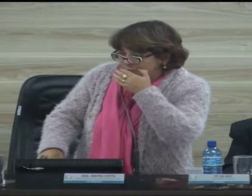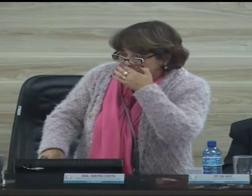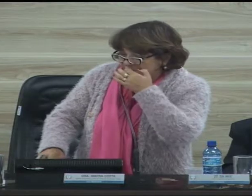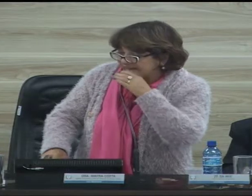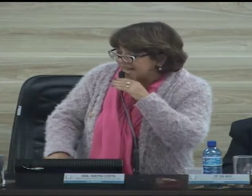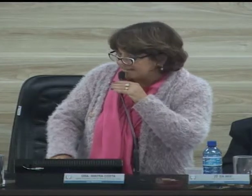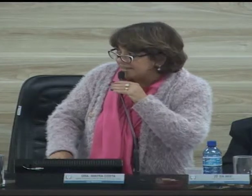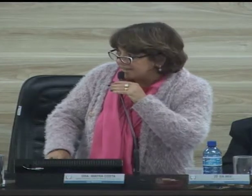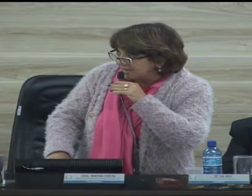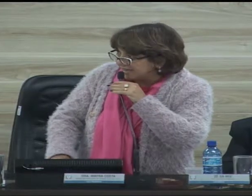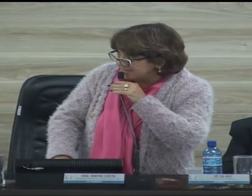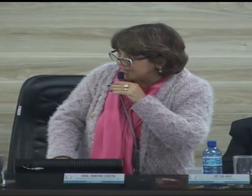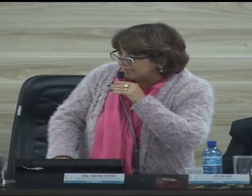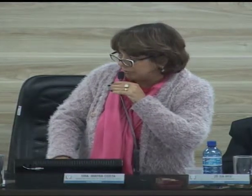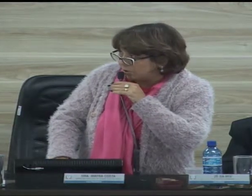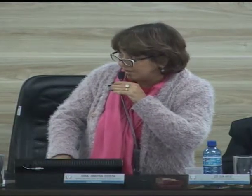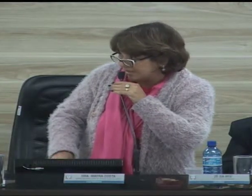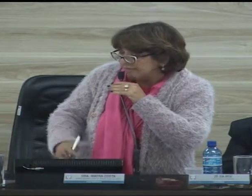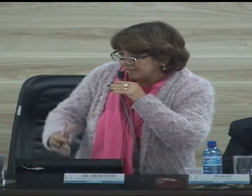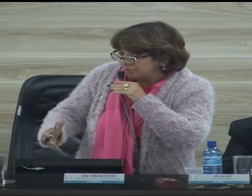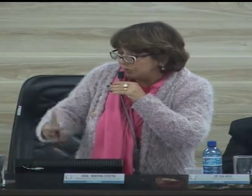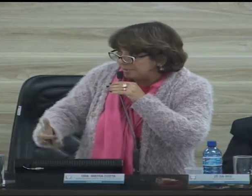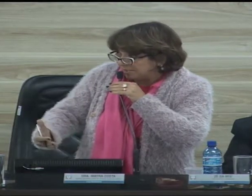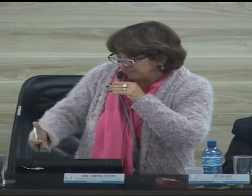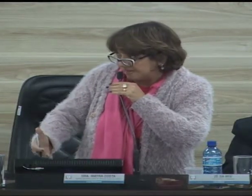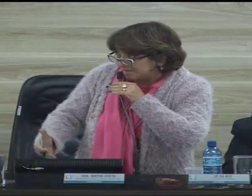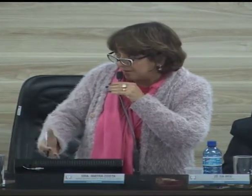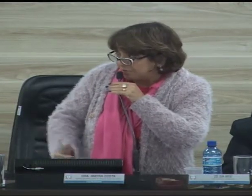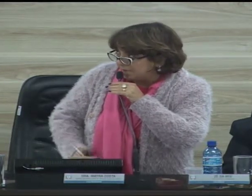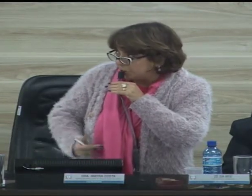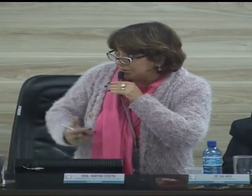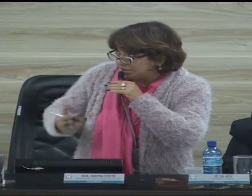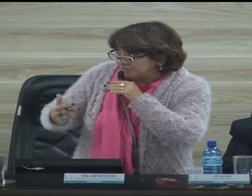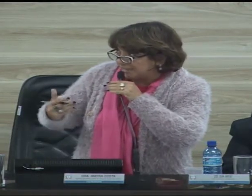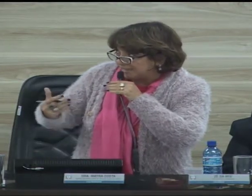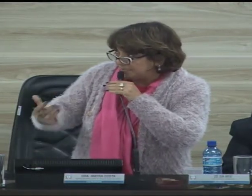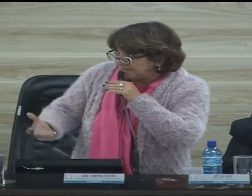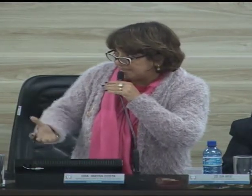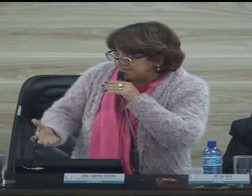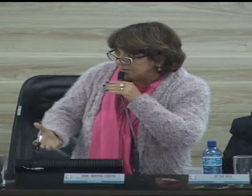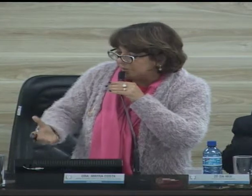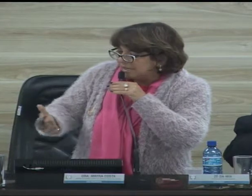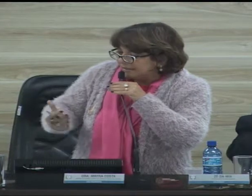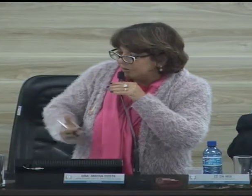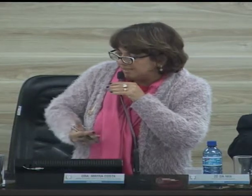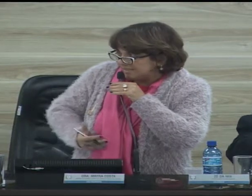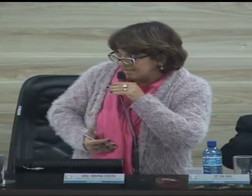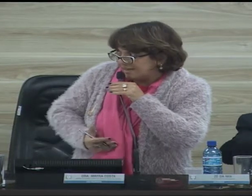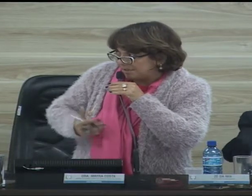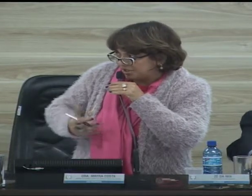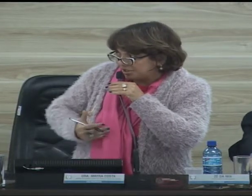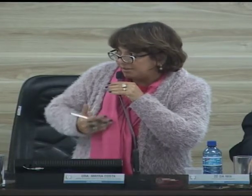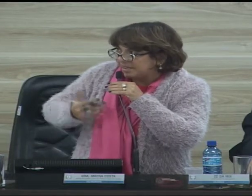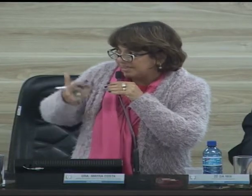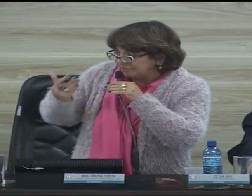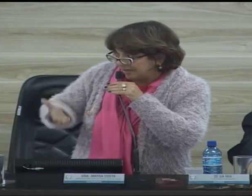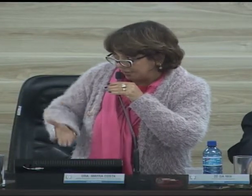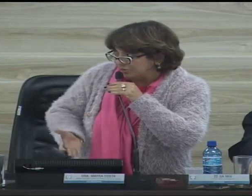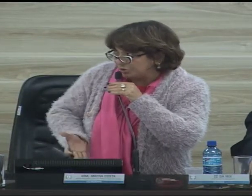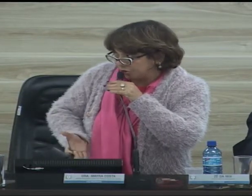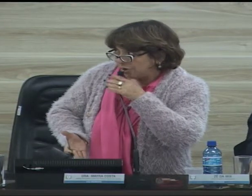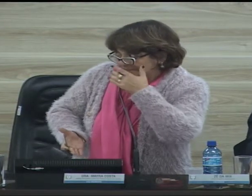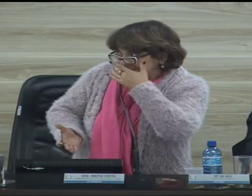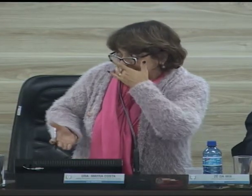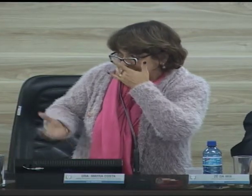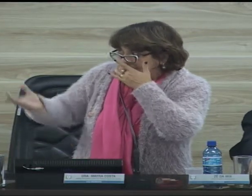junto com os cras em relação a drogas nem falando de prevenção quando a gente fala de prevenção não necessariamente a gente tem que tá falando